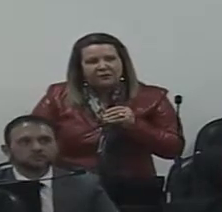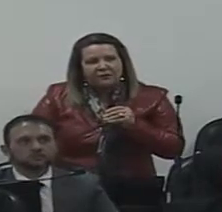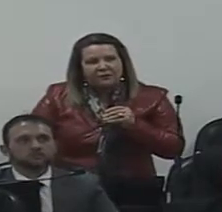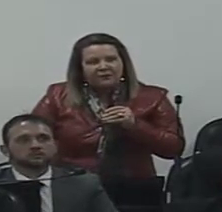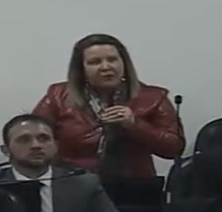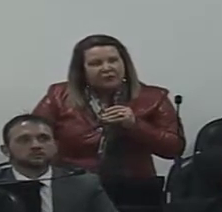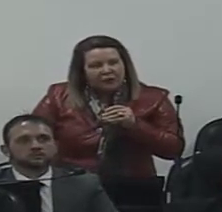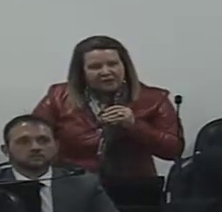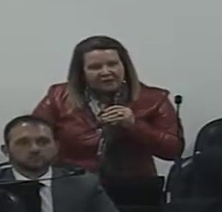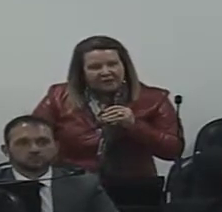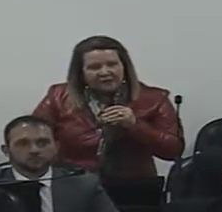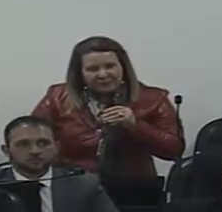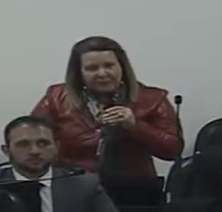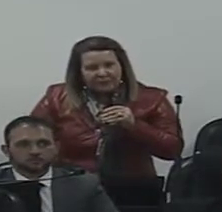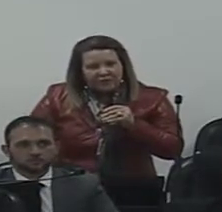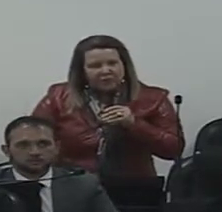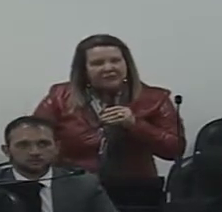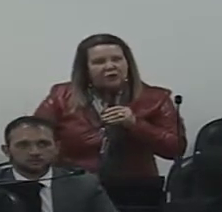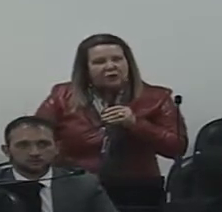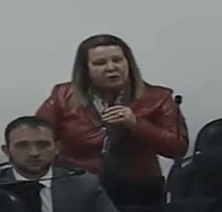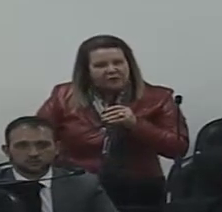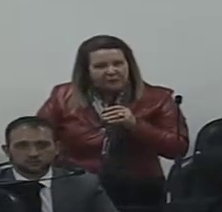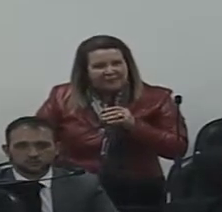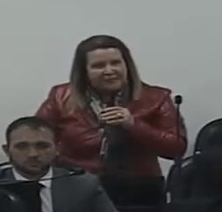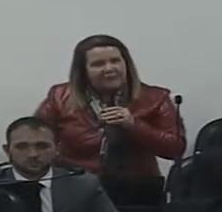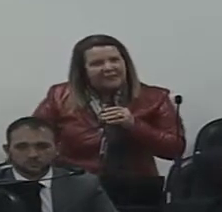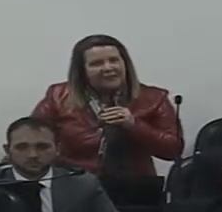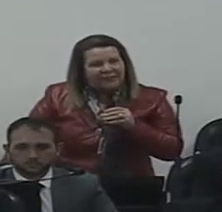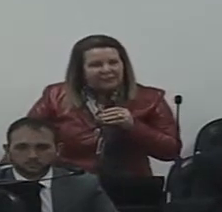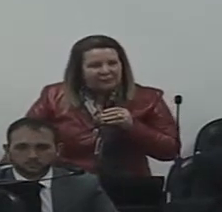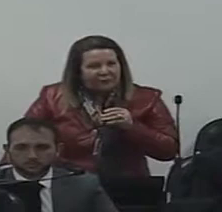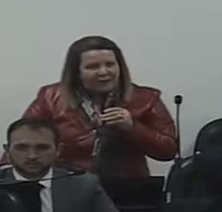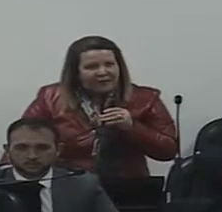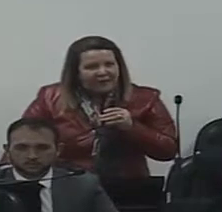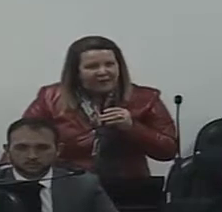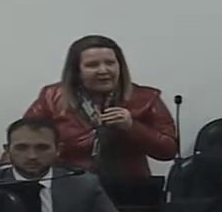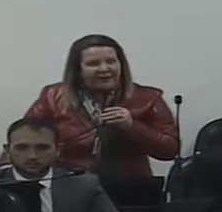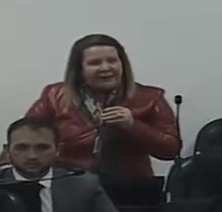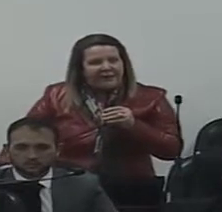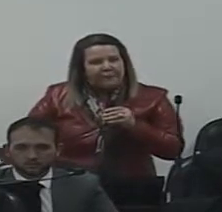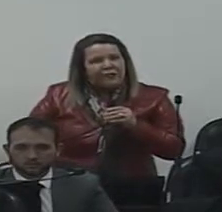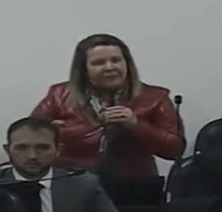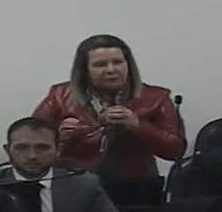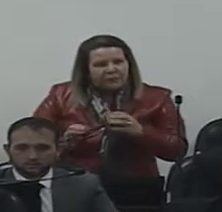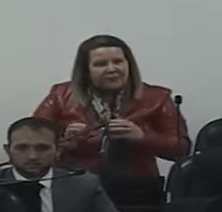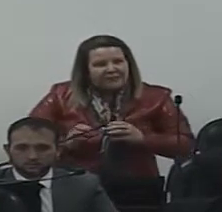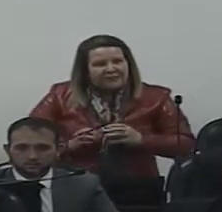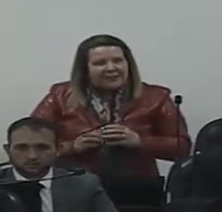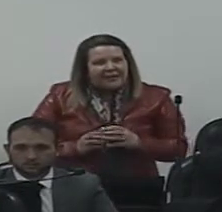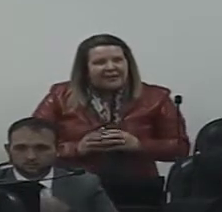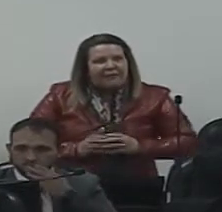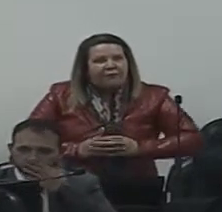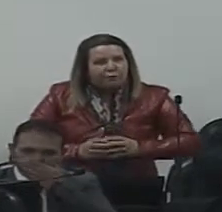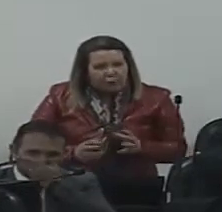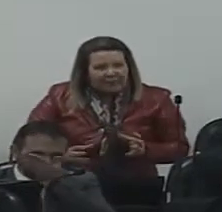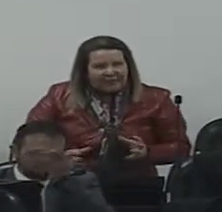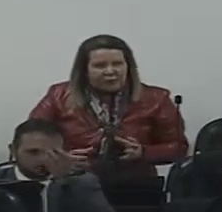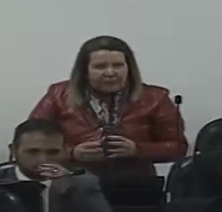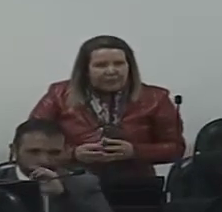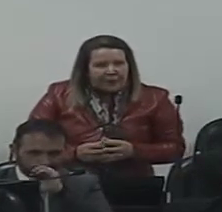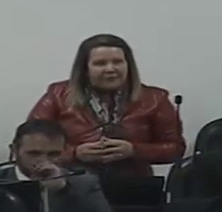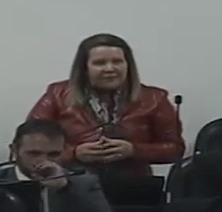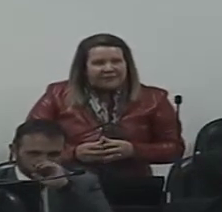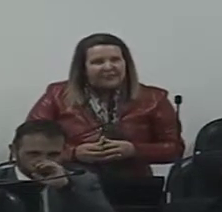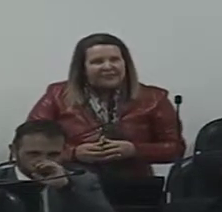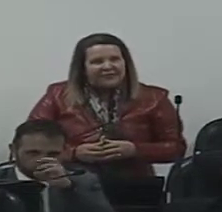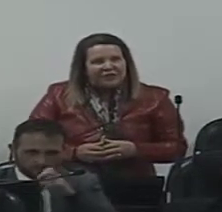o que nós precisamos dessas partes presentes o que nós precisamos é criar políticas públicas em funcionando no